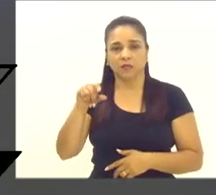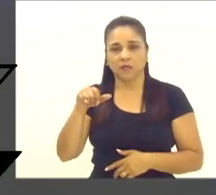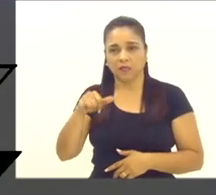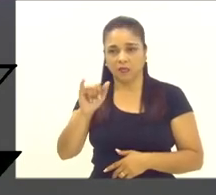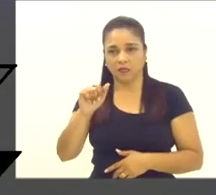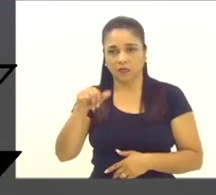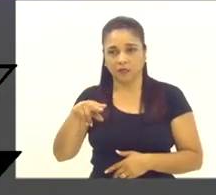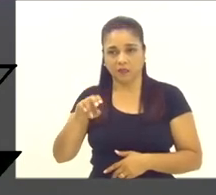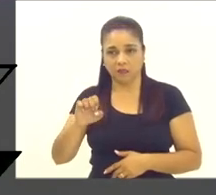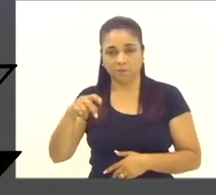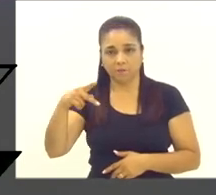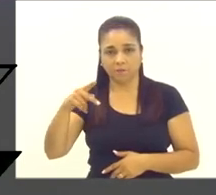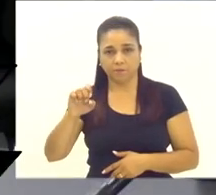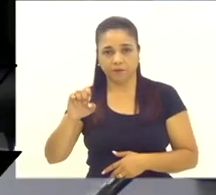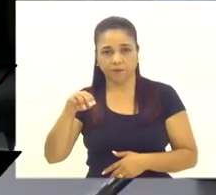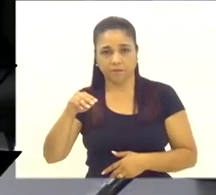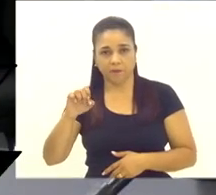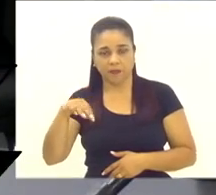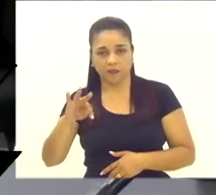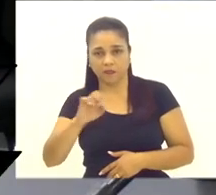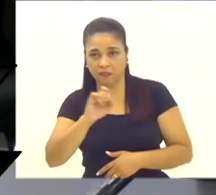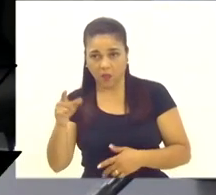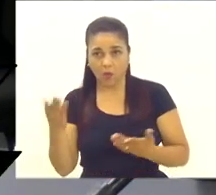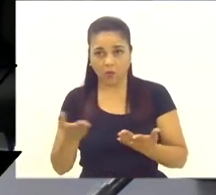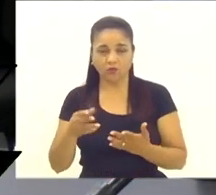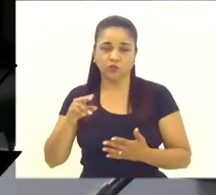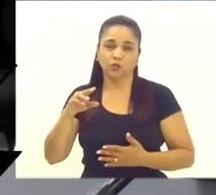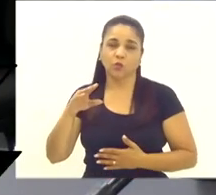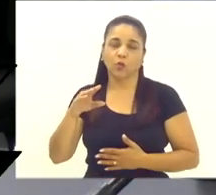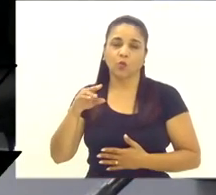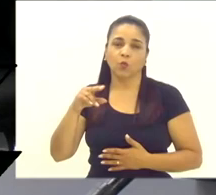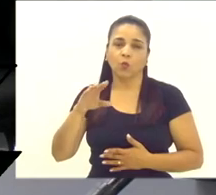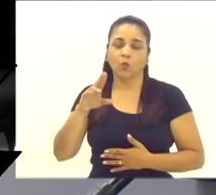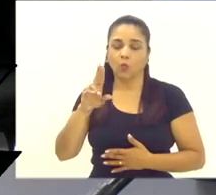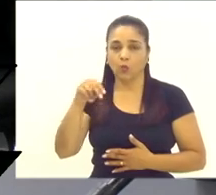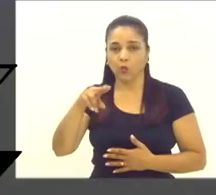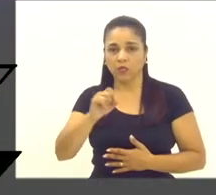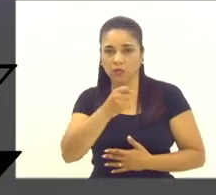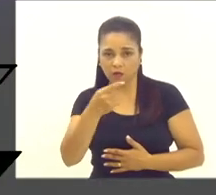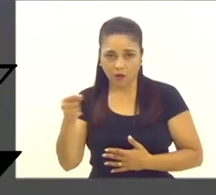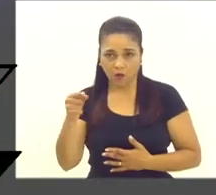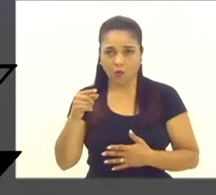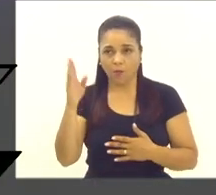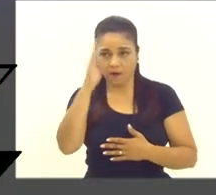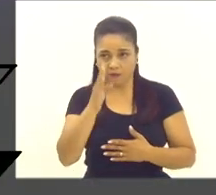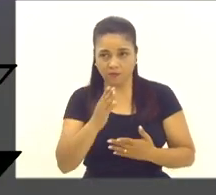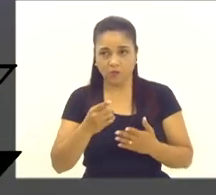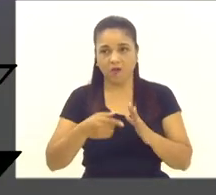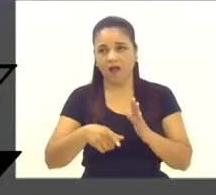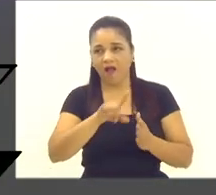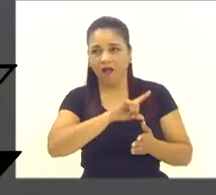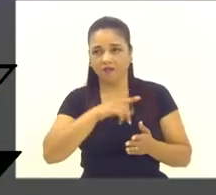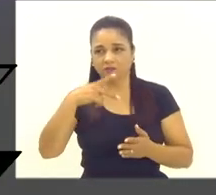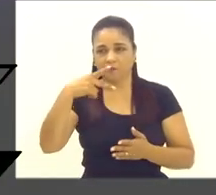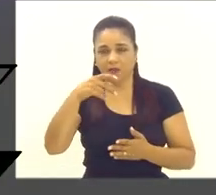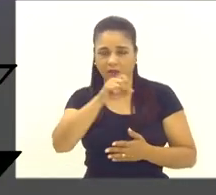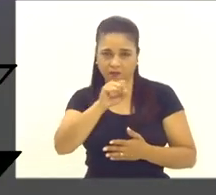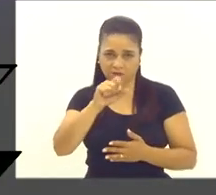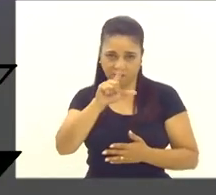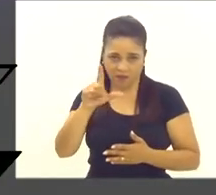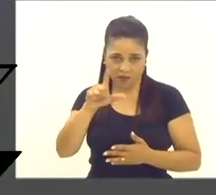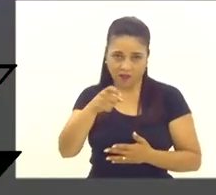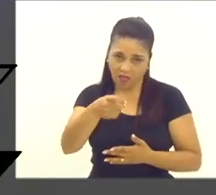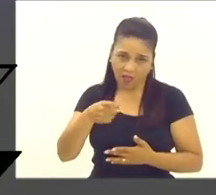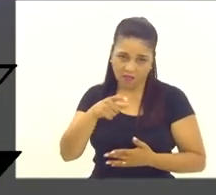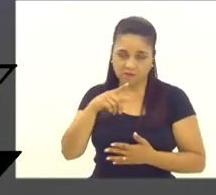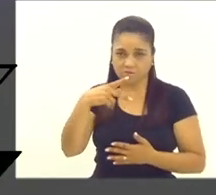era dunha que é hoje do União Brasil e é foi do psl né Na época dos ataques eu coloquei ali a espéciele porque na